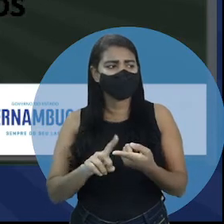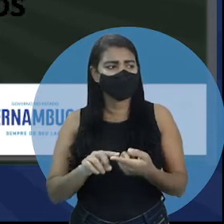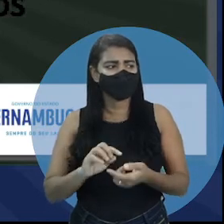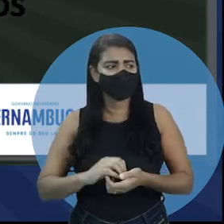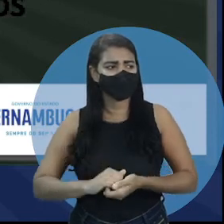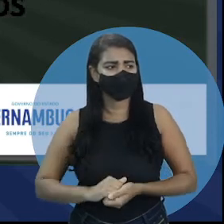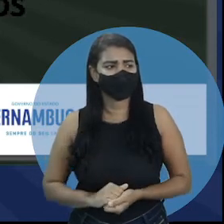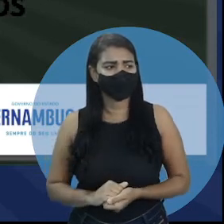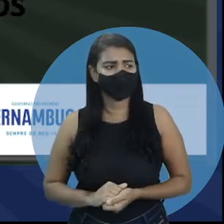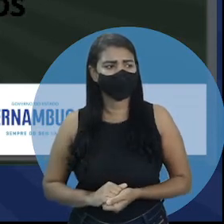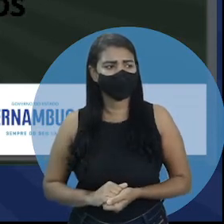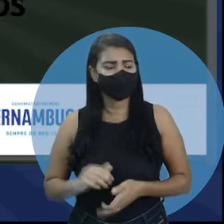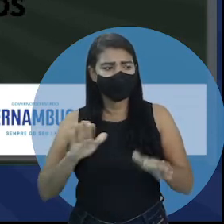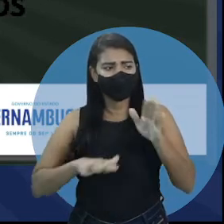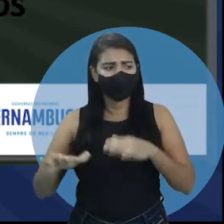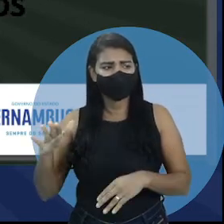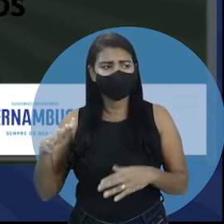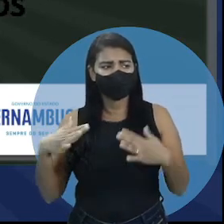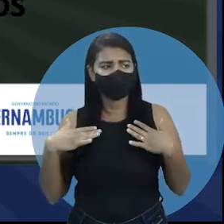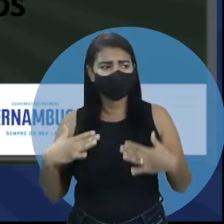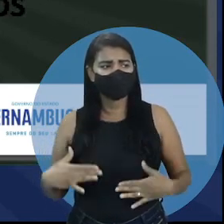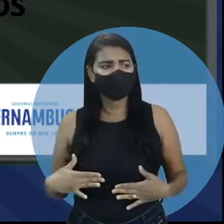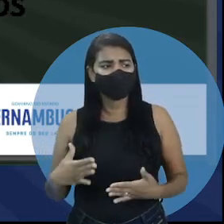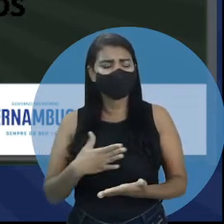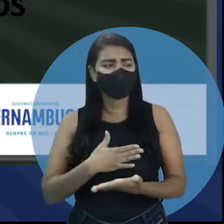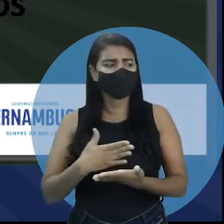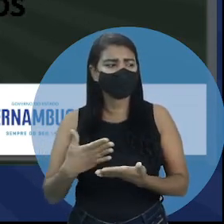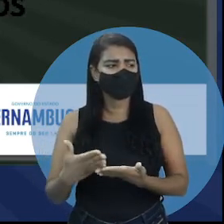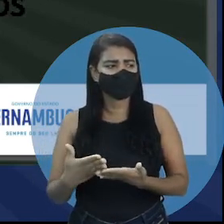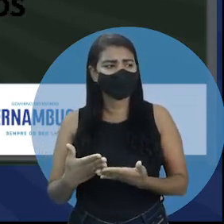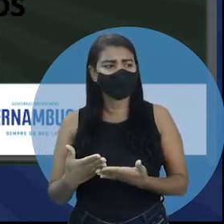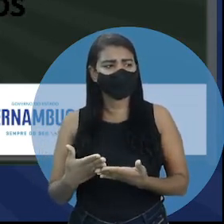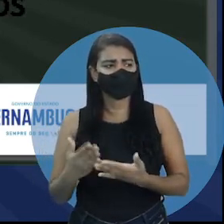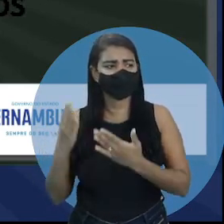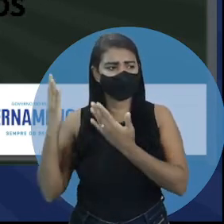se hidratar. Então, a gente começou... Pode passar.